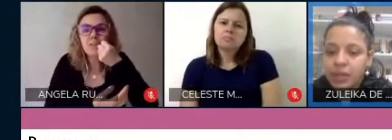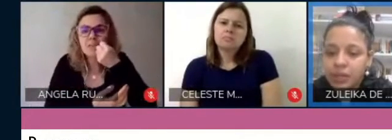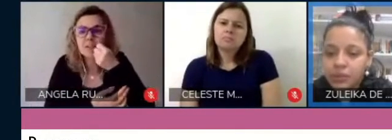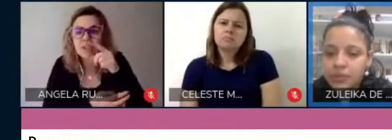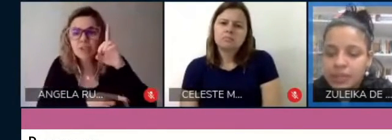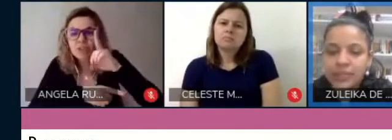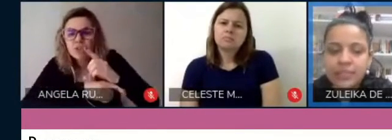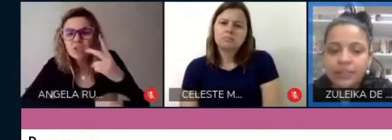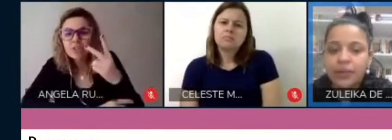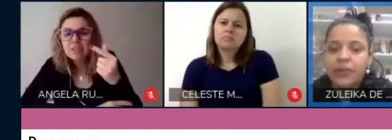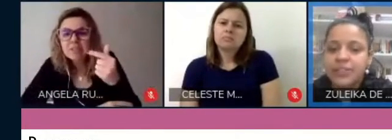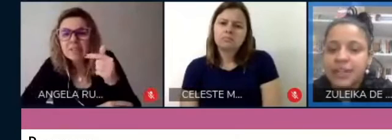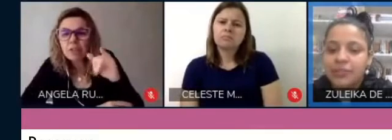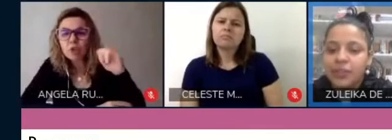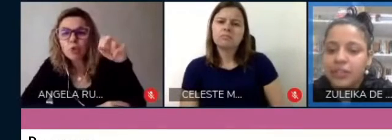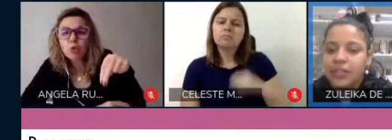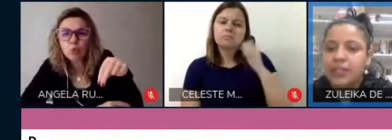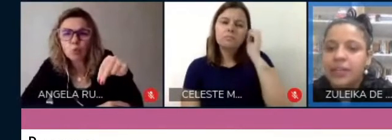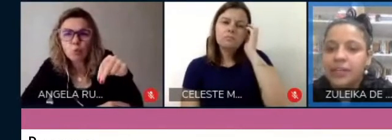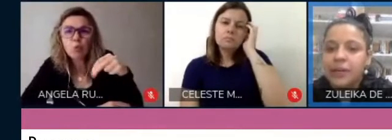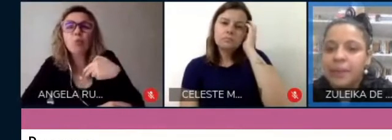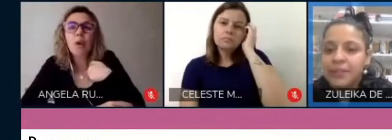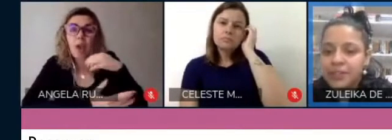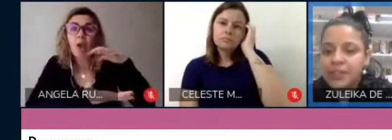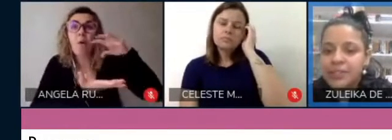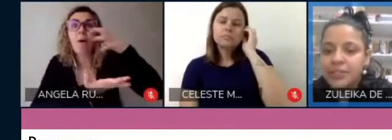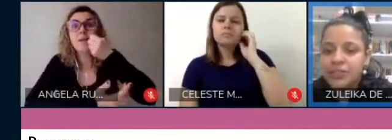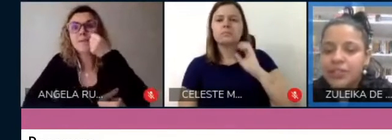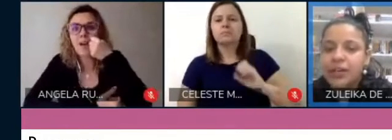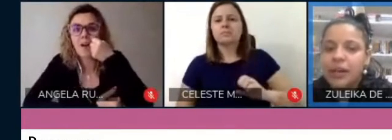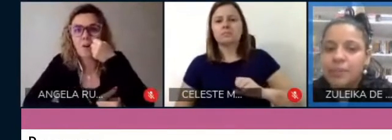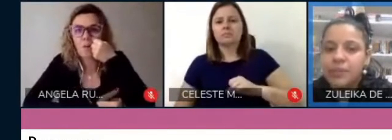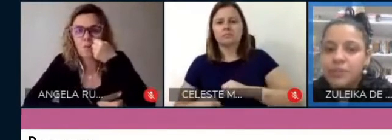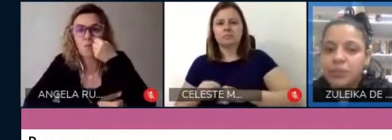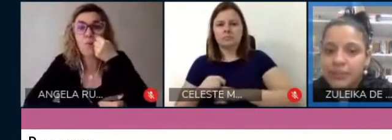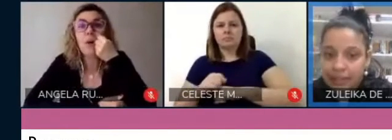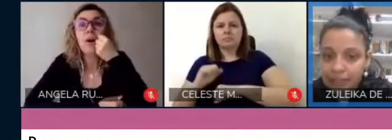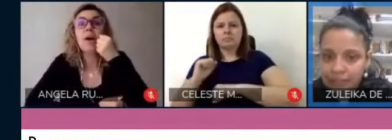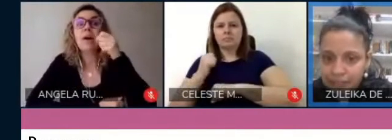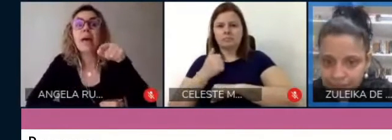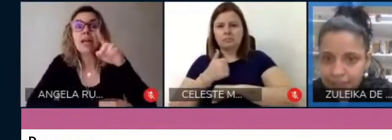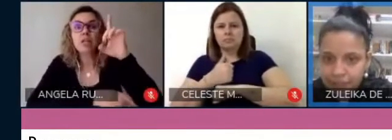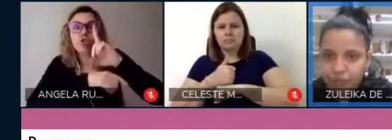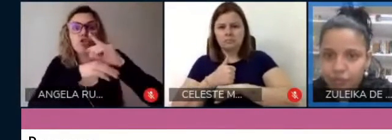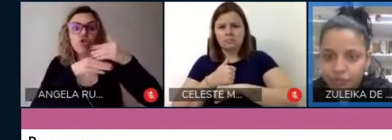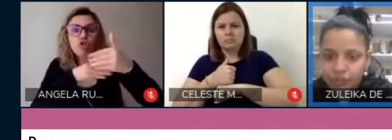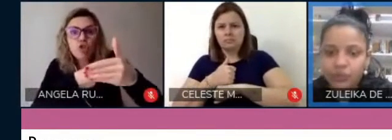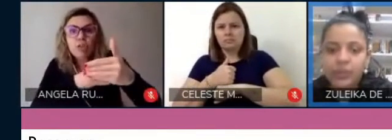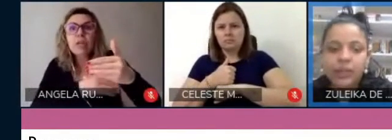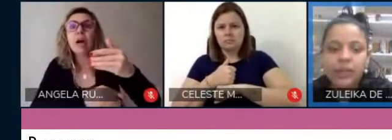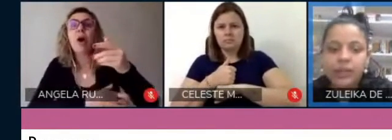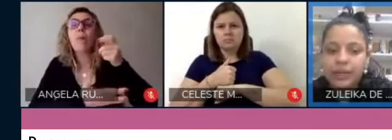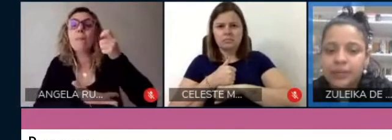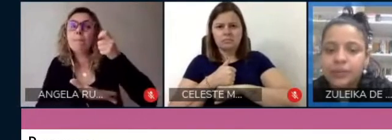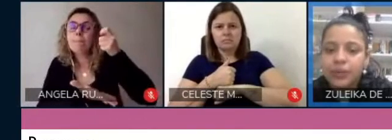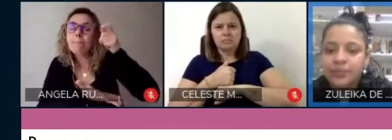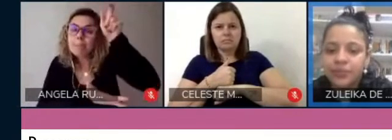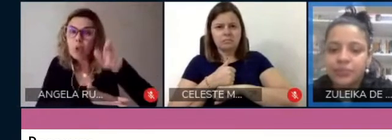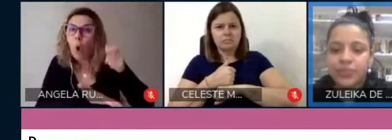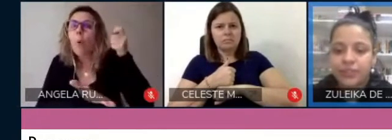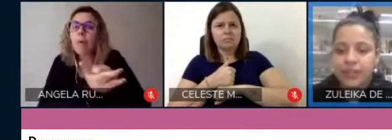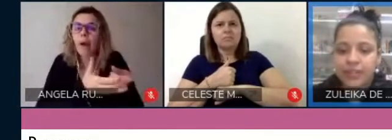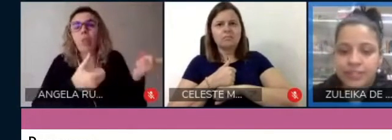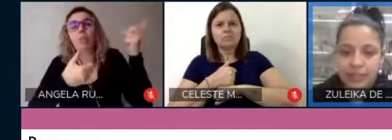27 do 6, então eu reservo aqui. E a partir desse dia, a pessoa tem que ter devolvido.